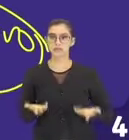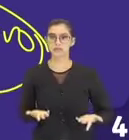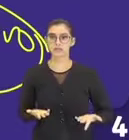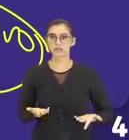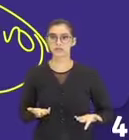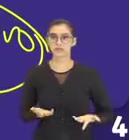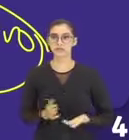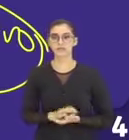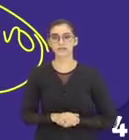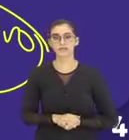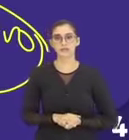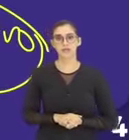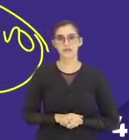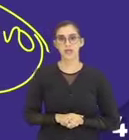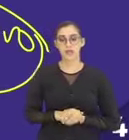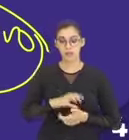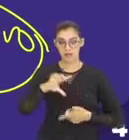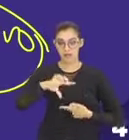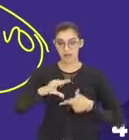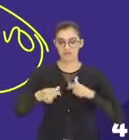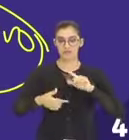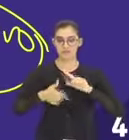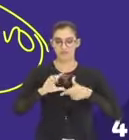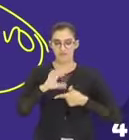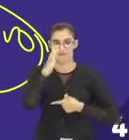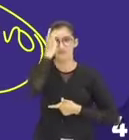mais fácil é essa, ó. Se A,